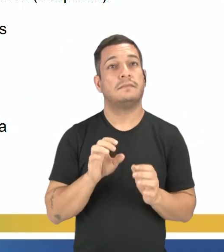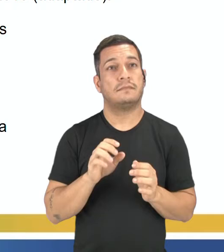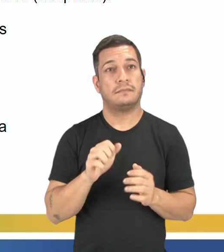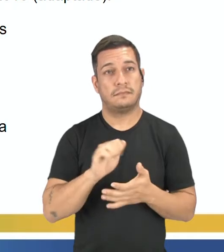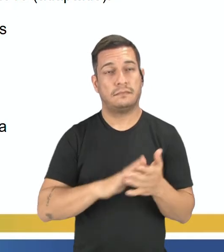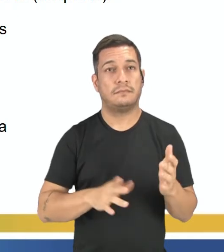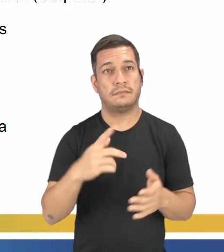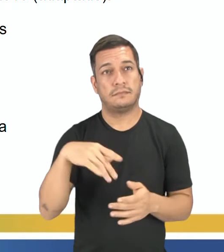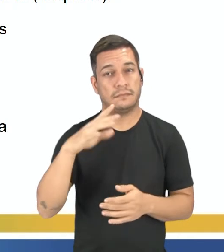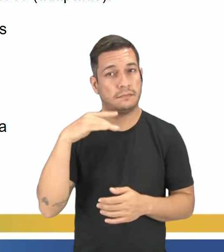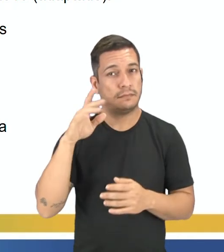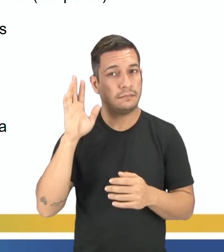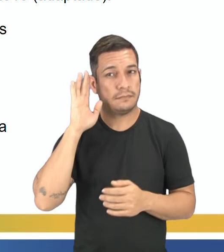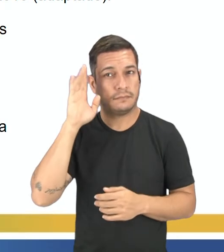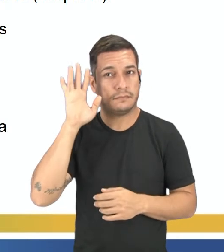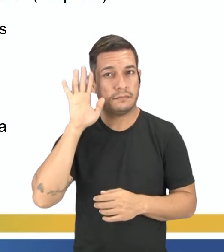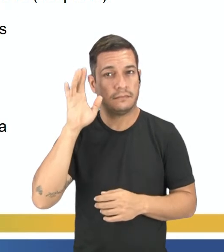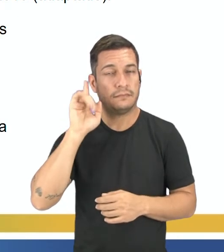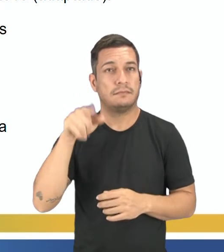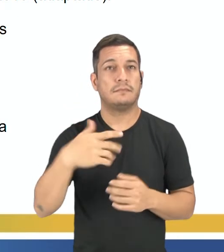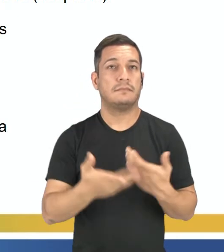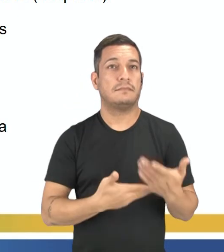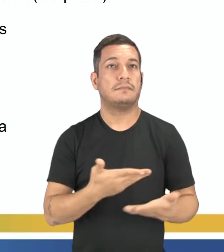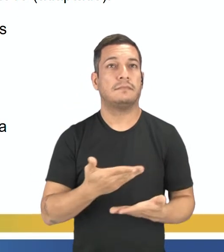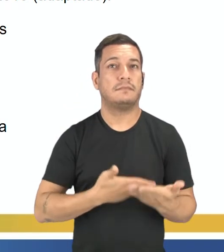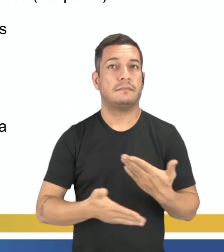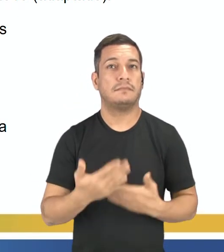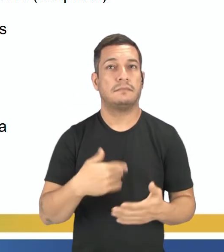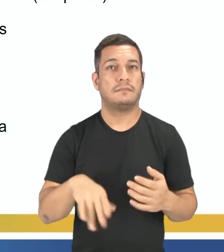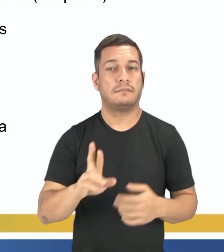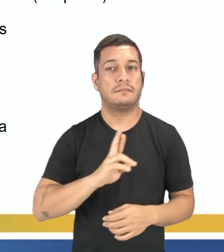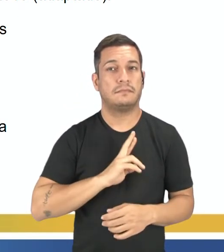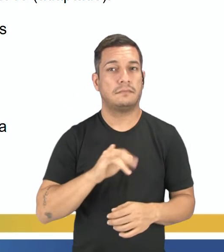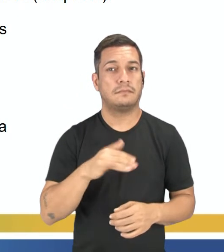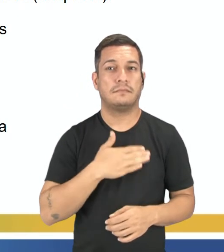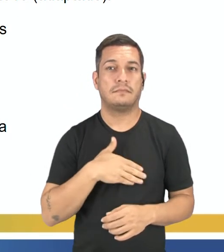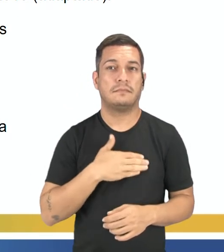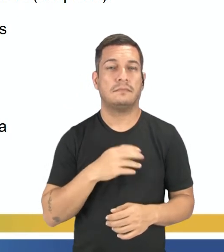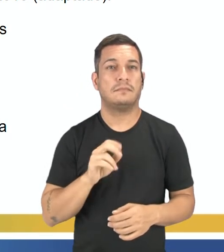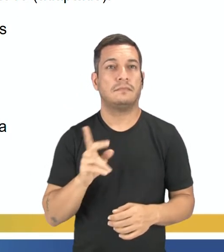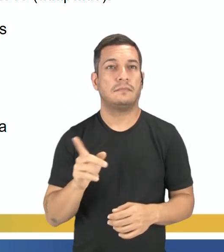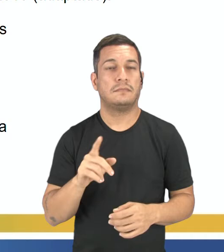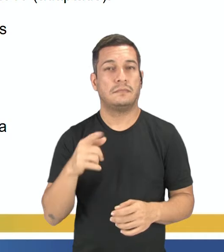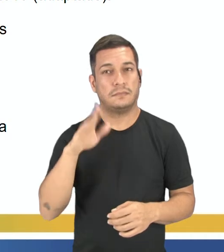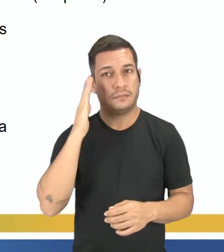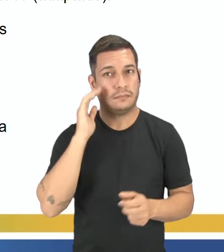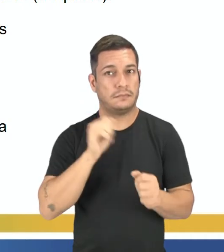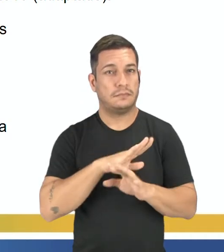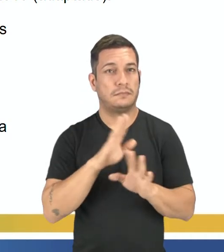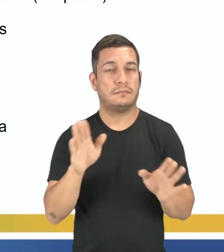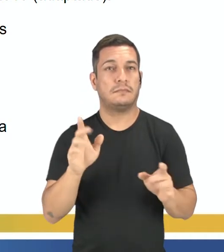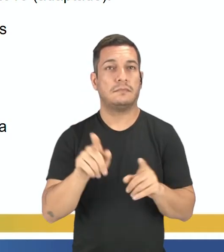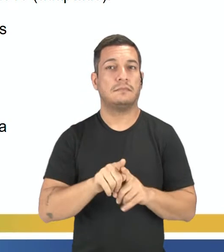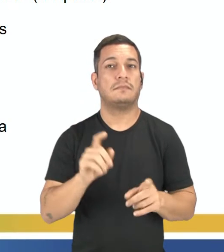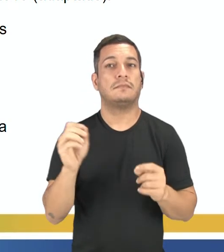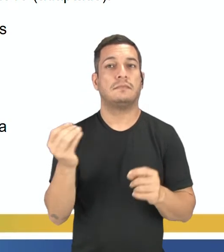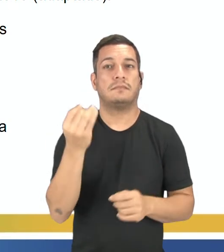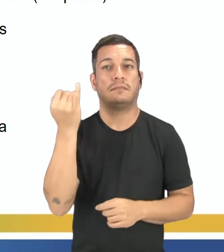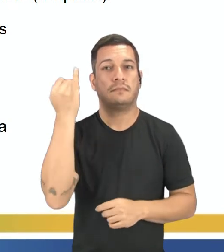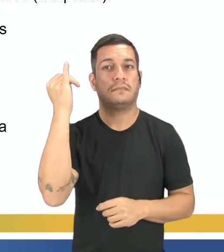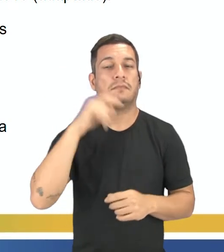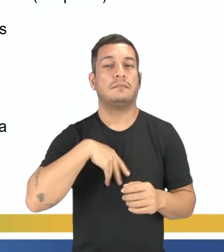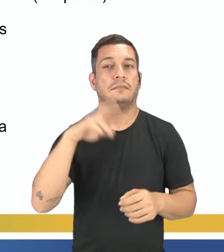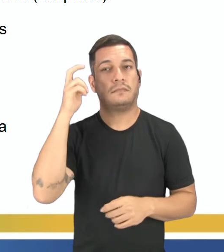deixando um exercício para vocês refletirem, para vocês depois interagirem, para vocês me dizerem se vocês gostaram da aula e se vocês entenderam um pouco